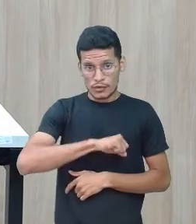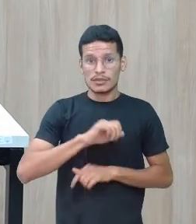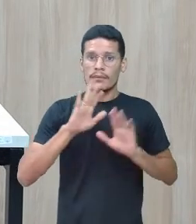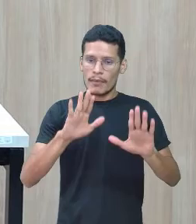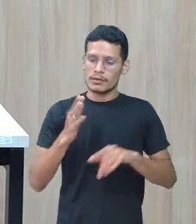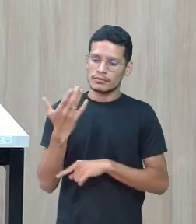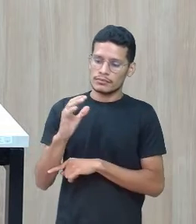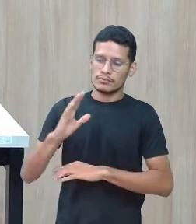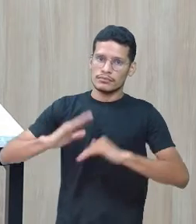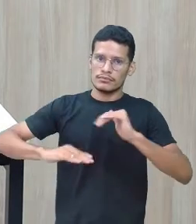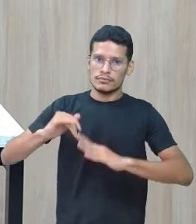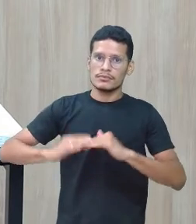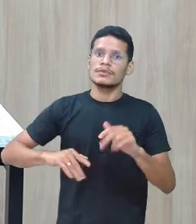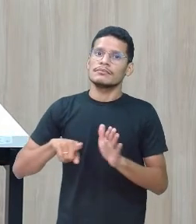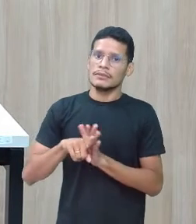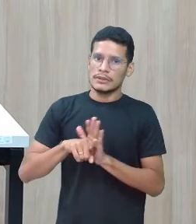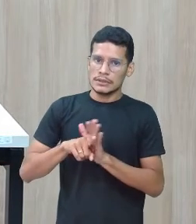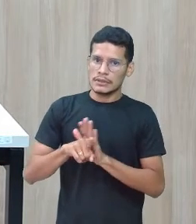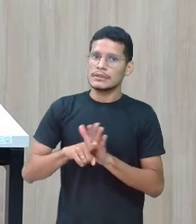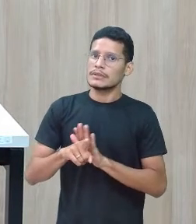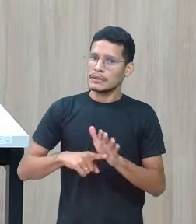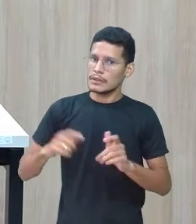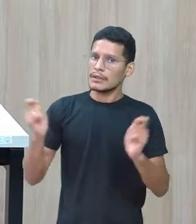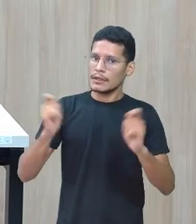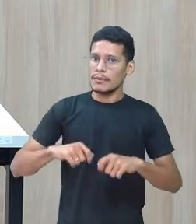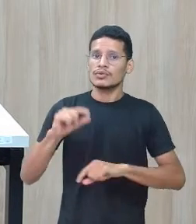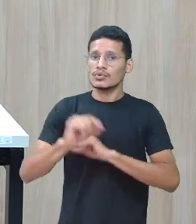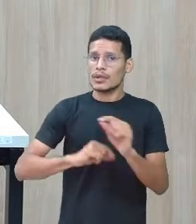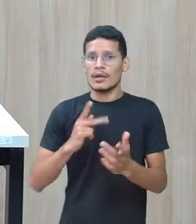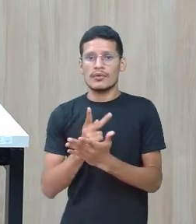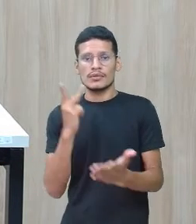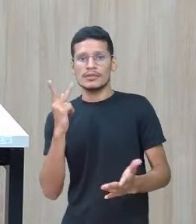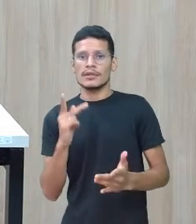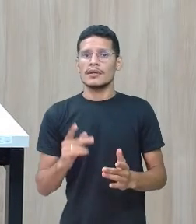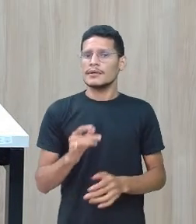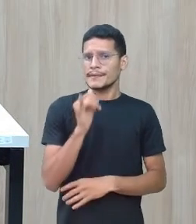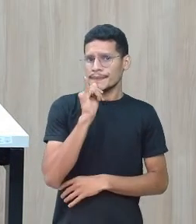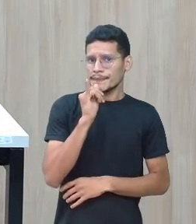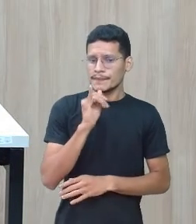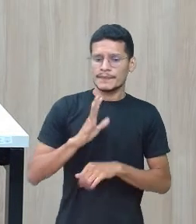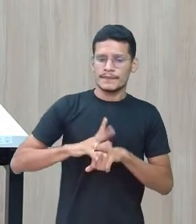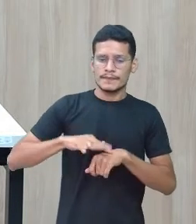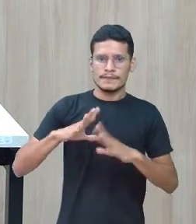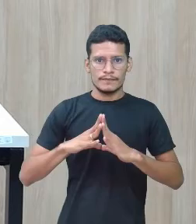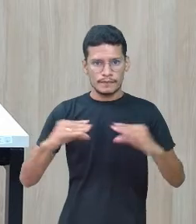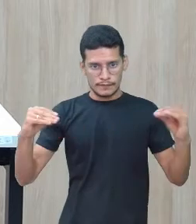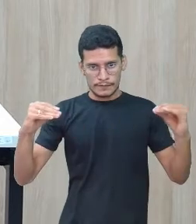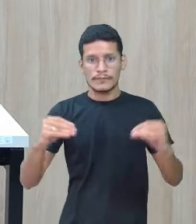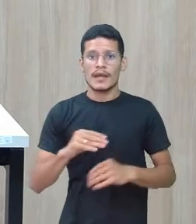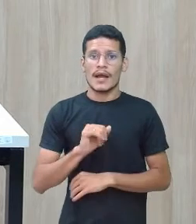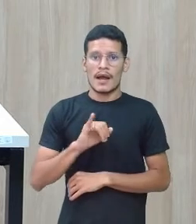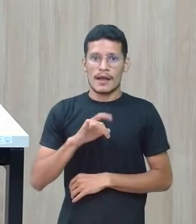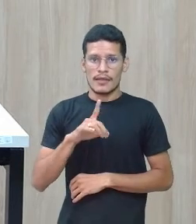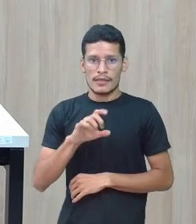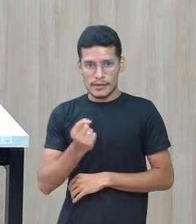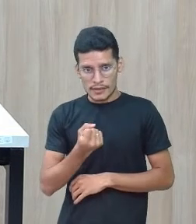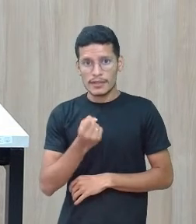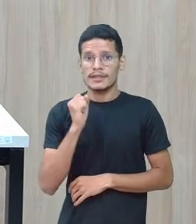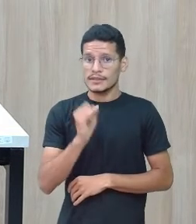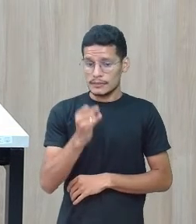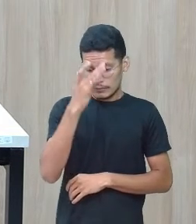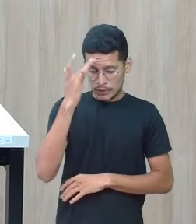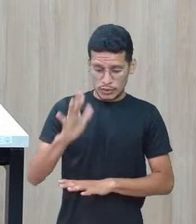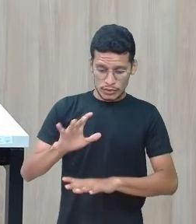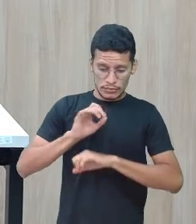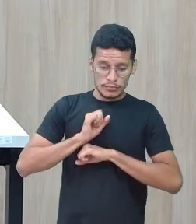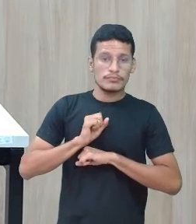pesquisa também essa pesquisa é para que ocorra realmente a cura da AIDS. Quem for